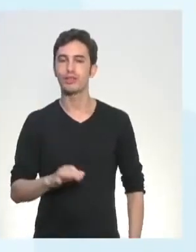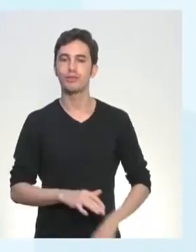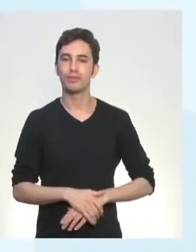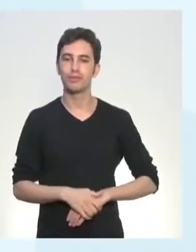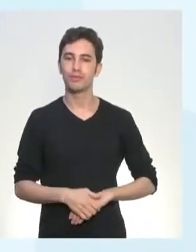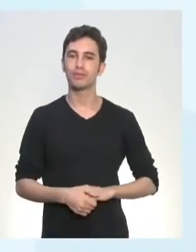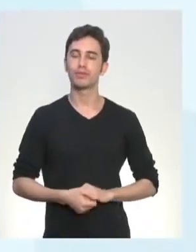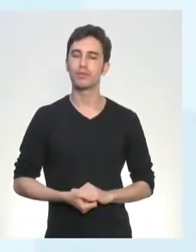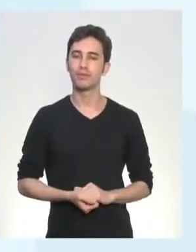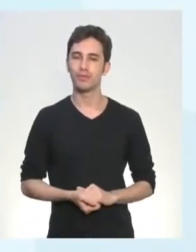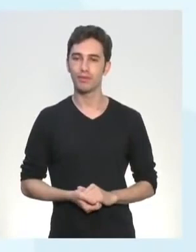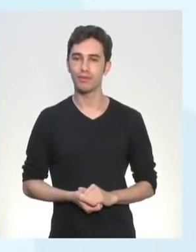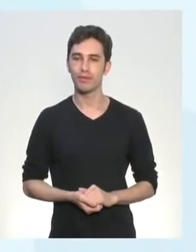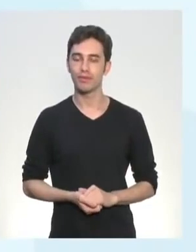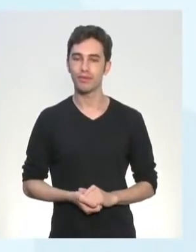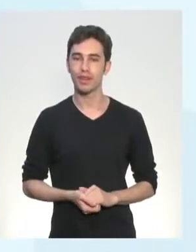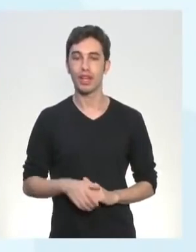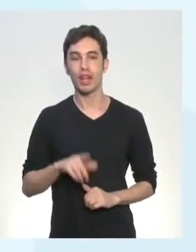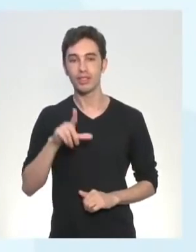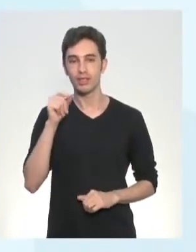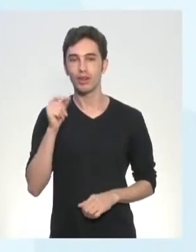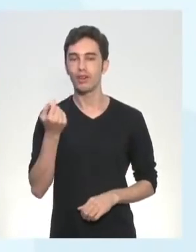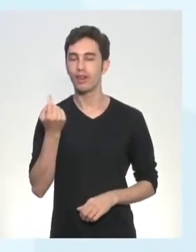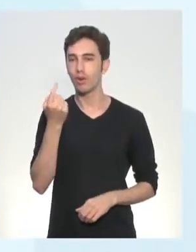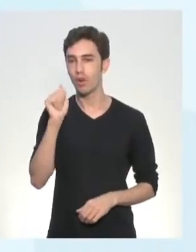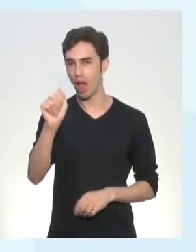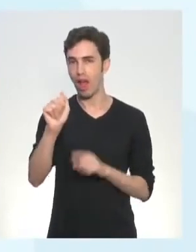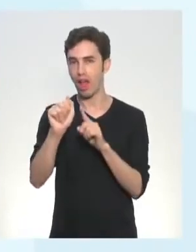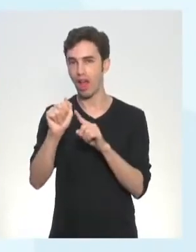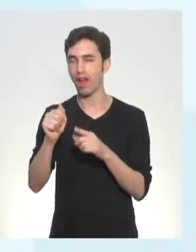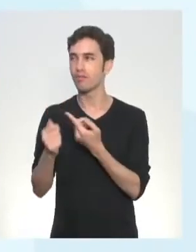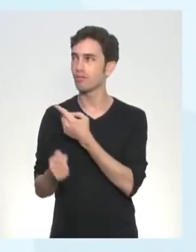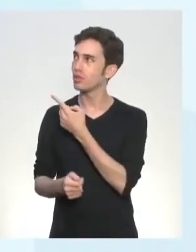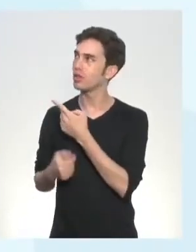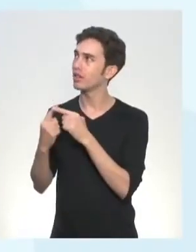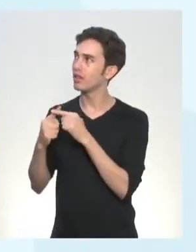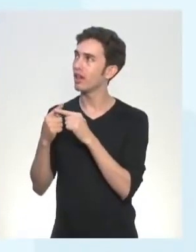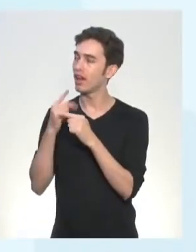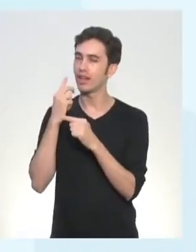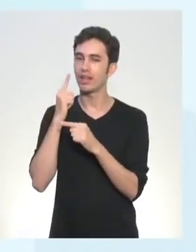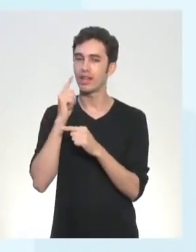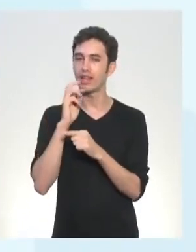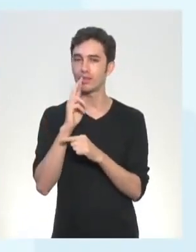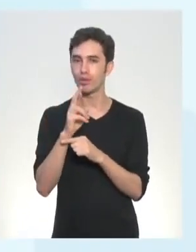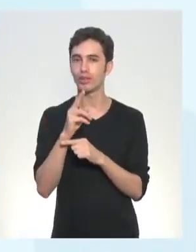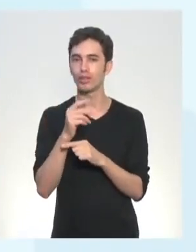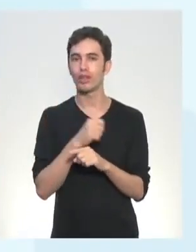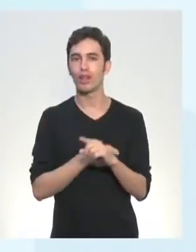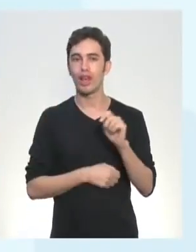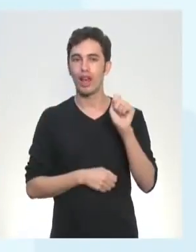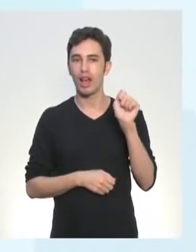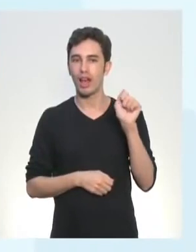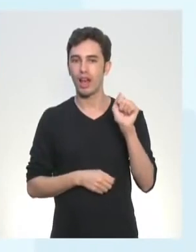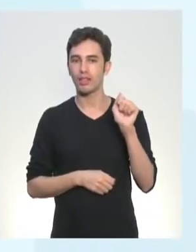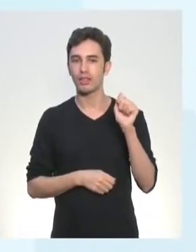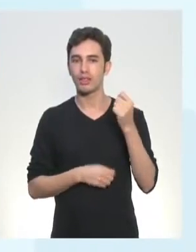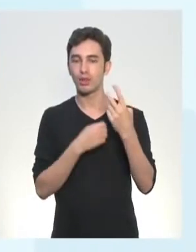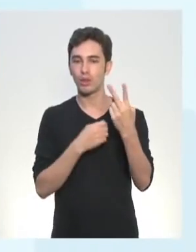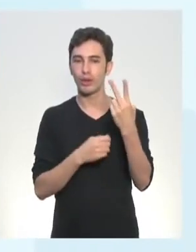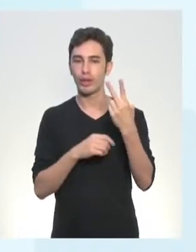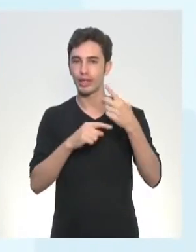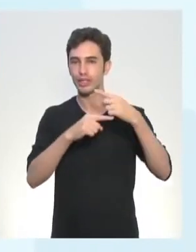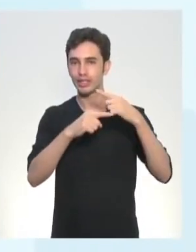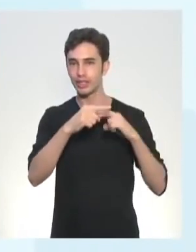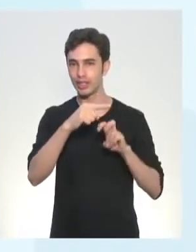de porcentagem. E a alternativa correta é a A, que tem 2/5 ou 40%. Então, está aqui a resolução, do mesmo jeito que eu